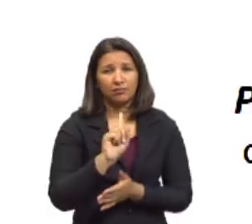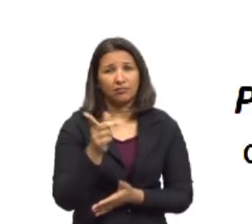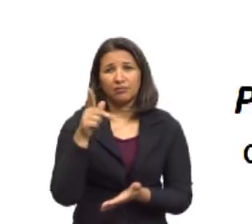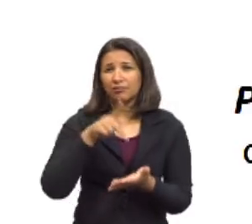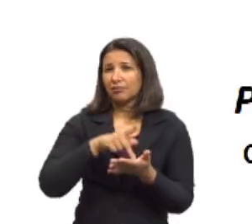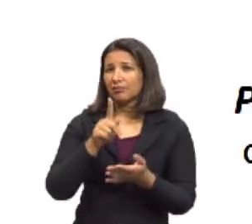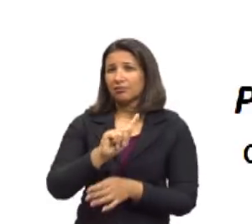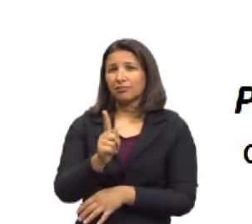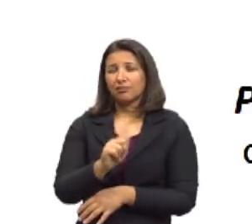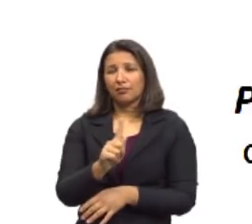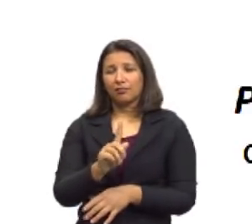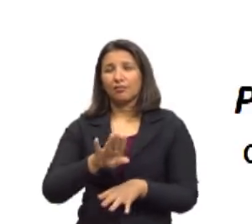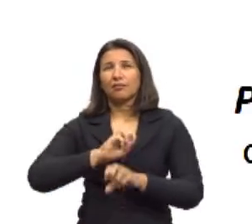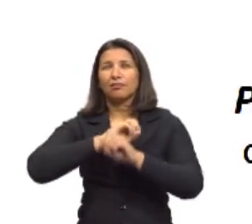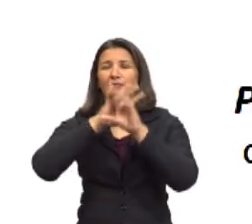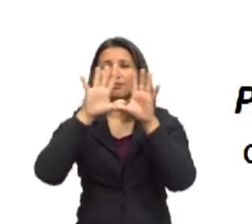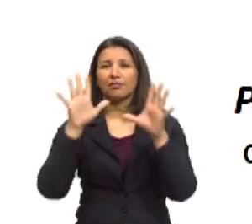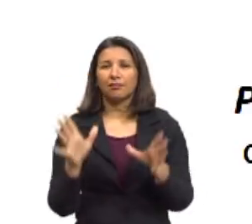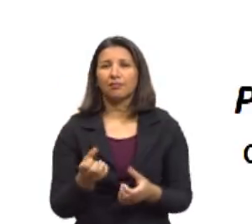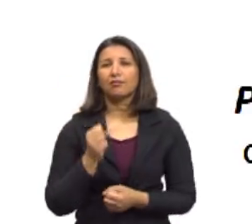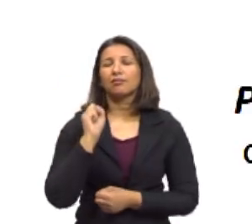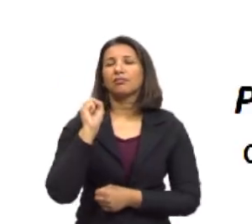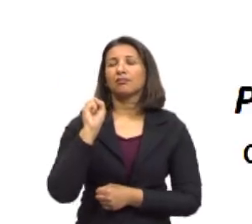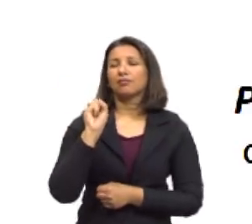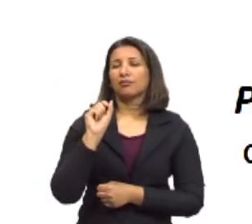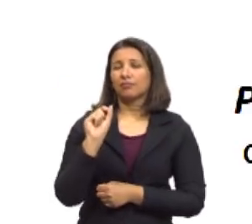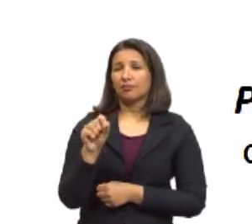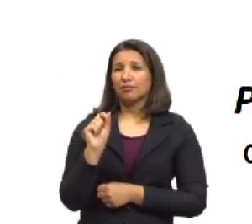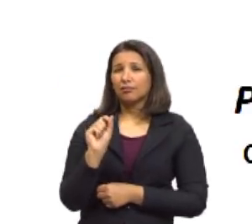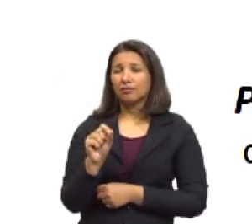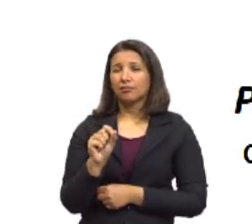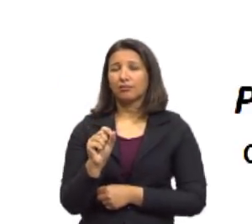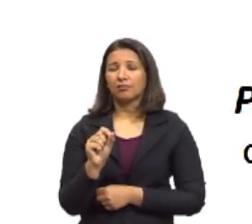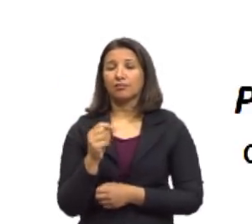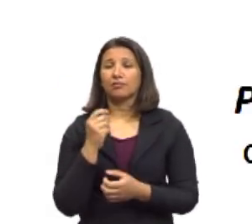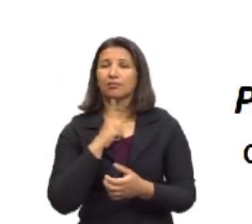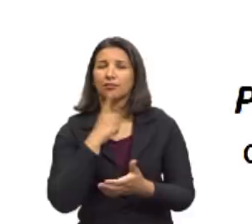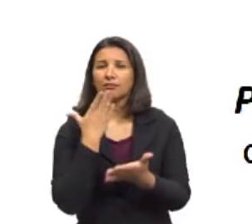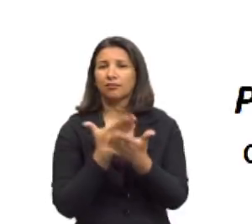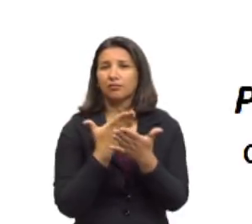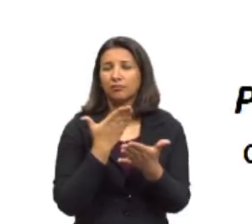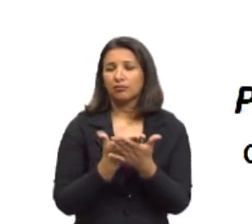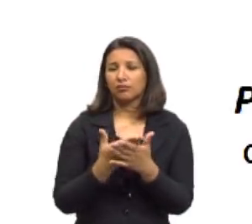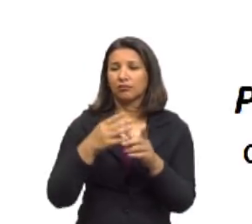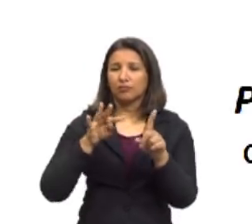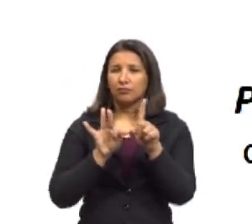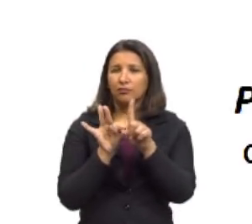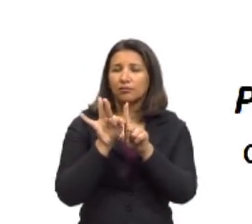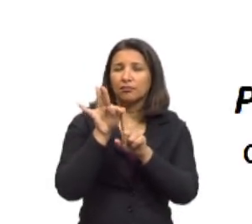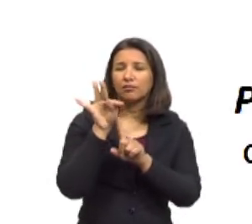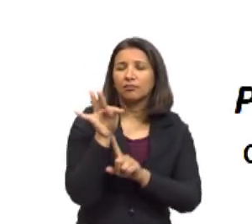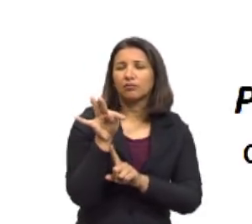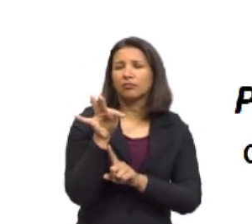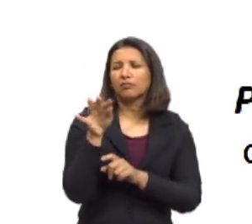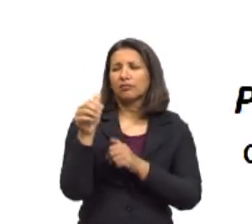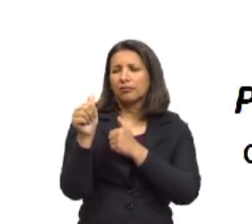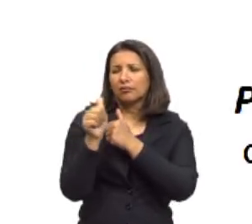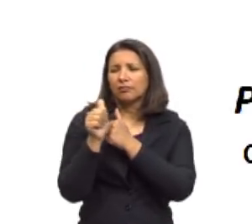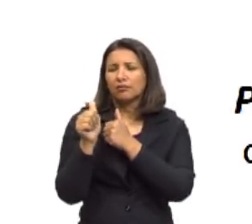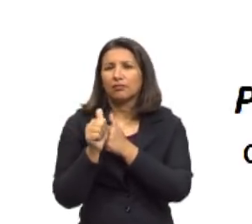Claro que existem estudos, né, que em temperaturas próximas a zero Kelvin, já